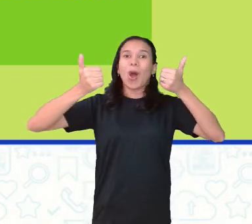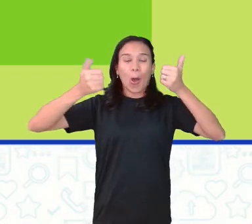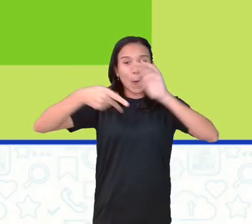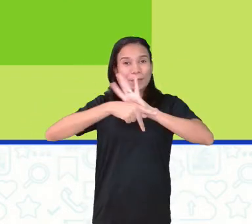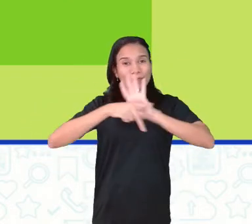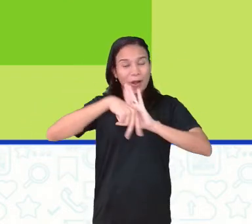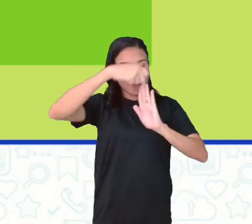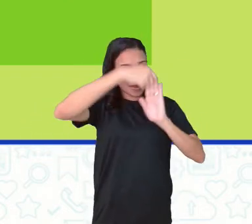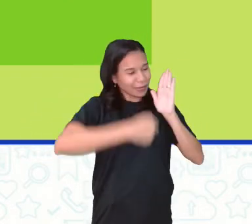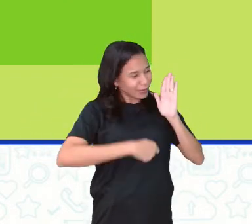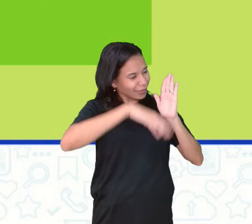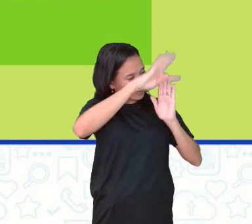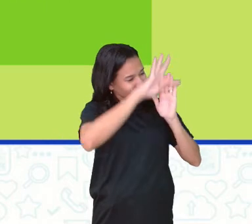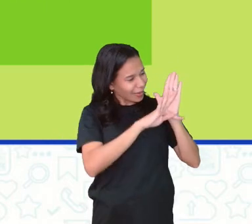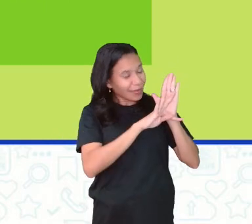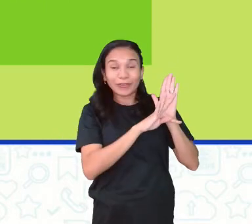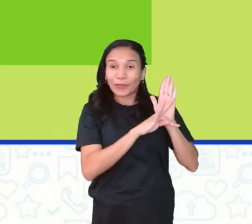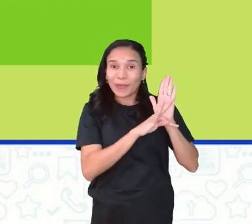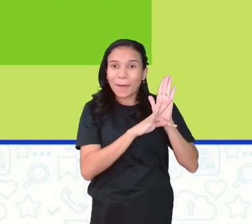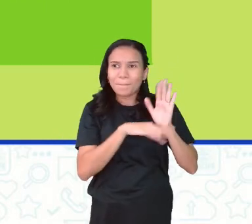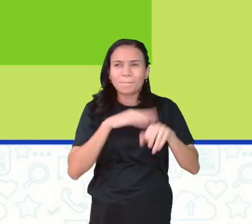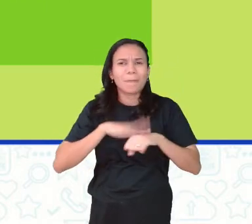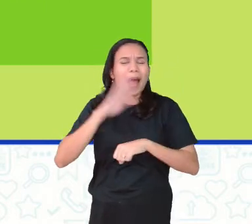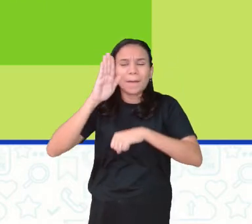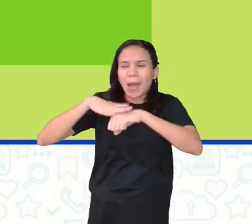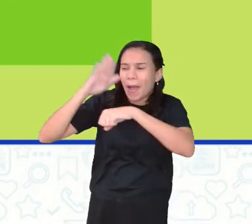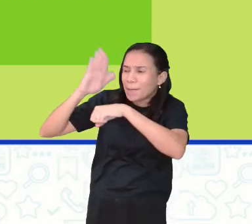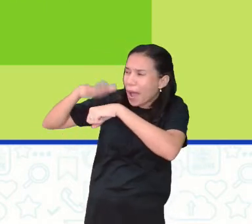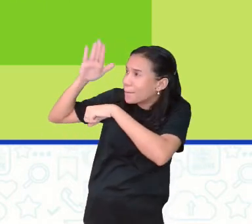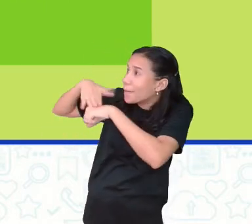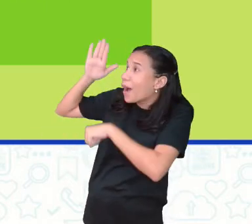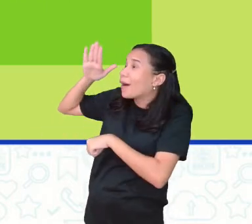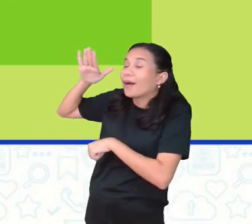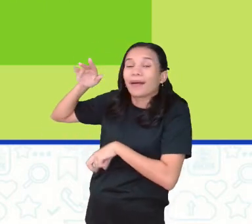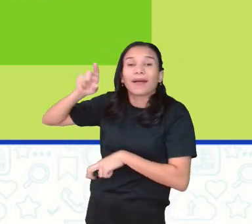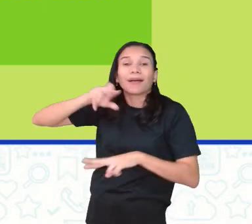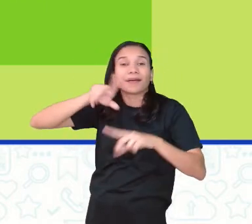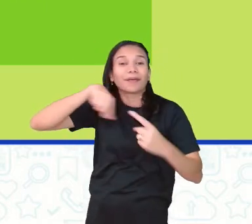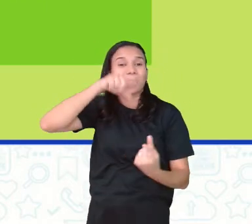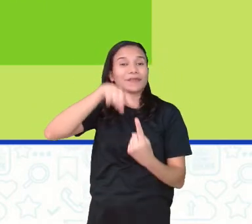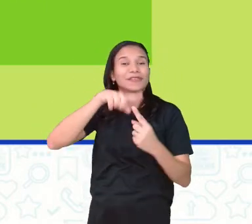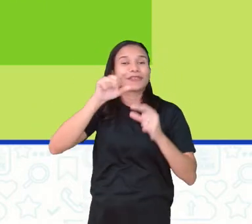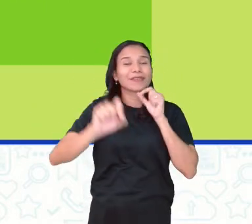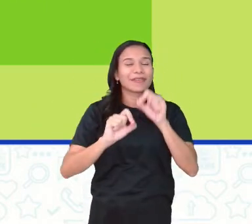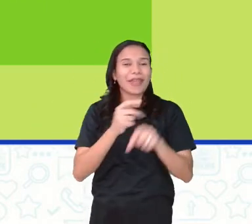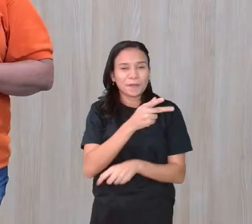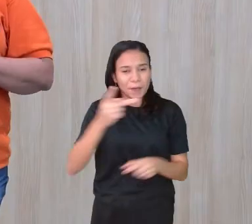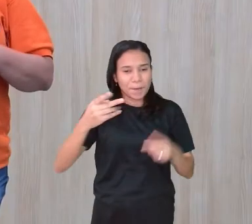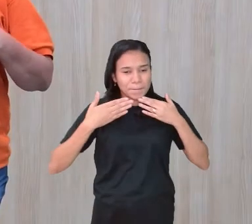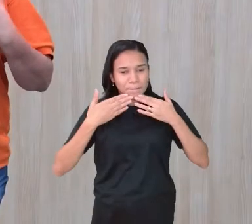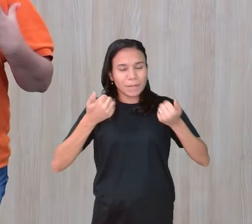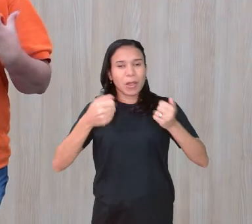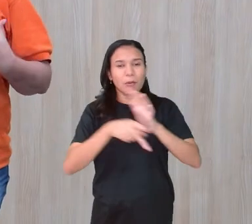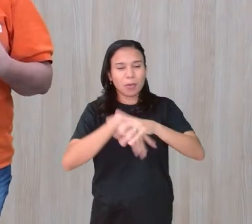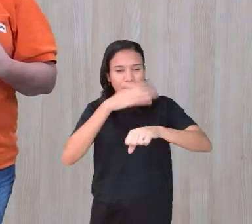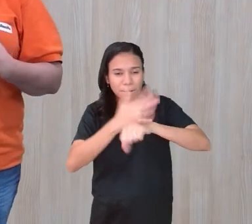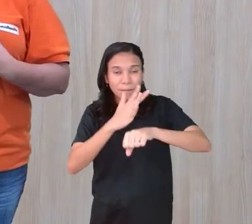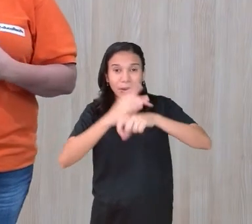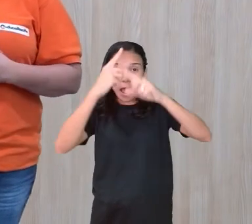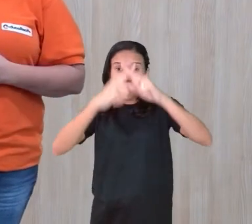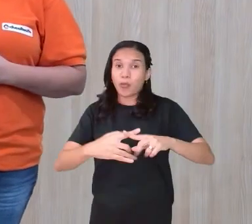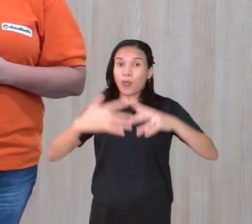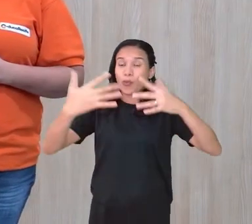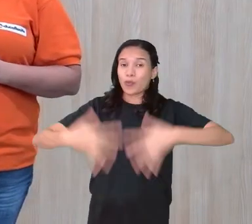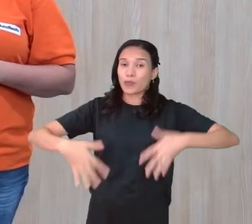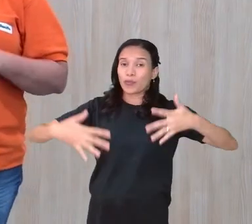suas produções cada dia mais? Então, esse é o nosso desejo, porque é o desafio para